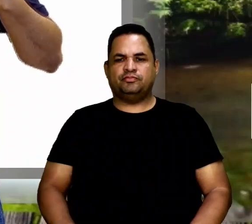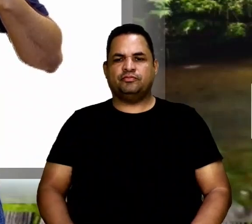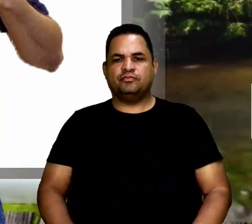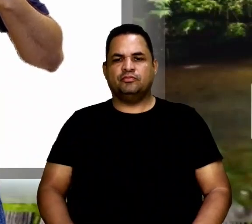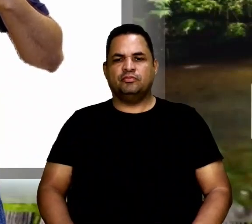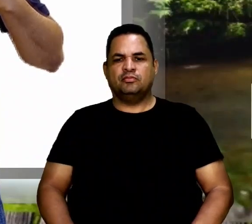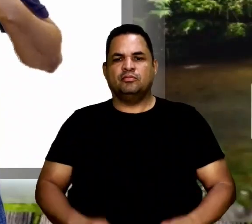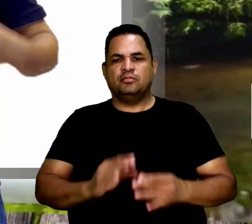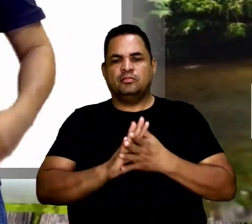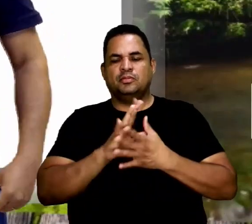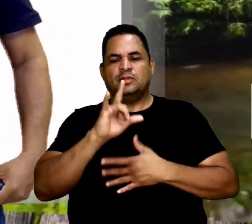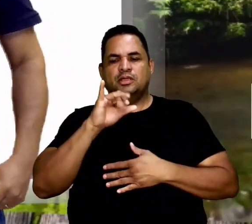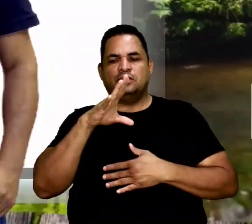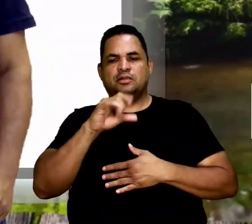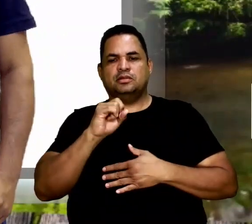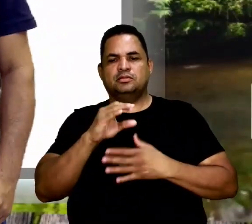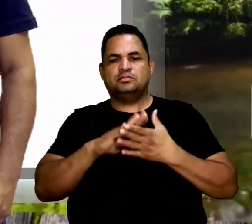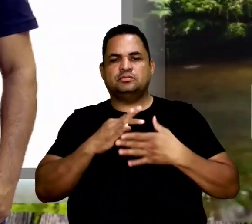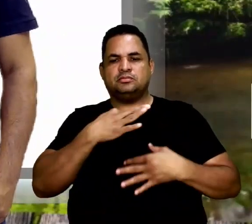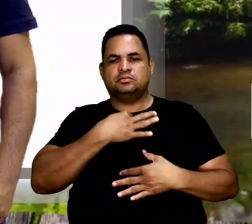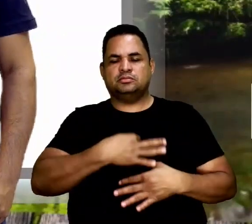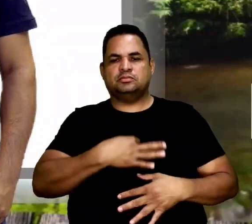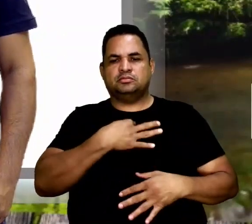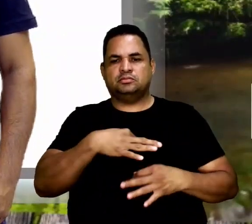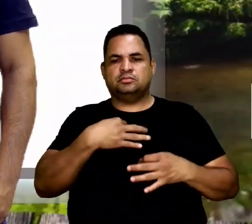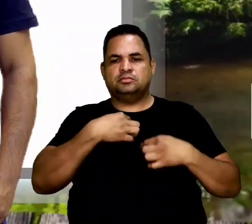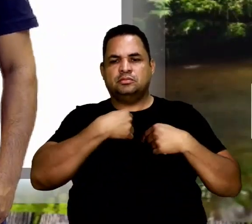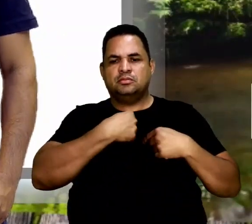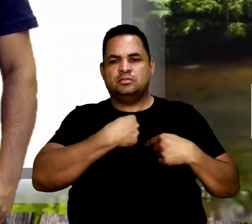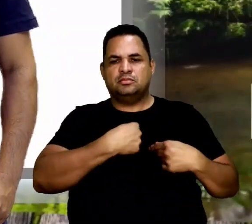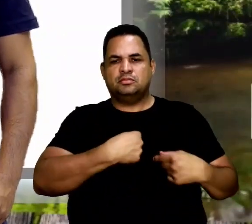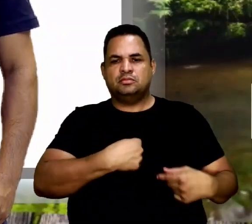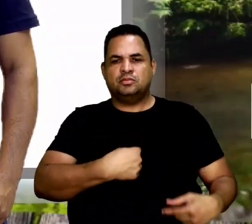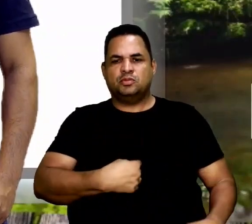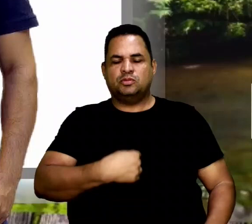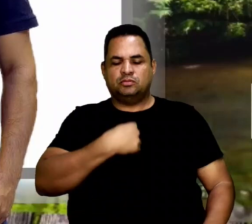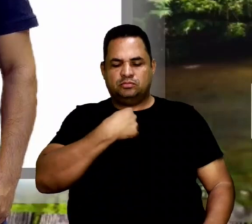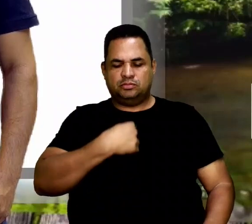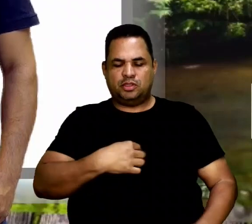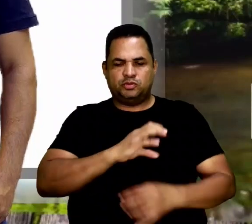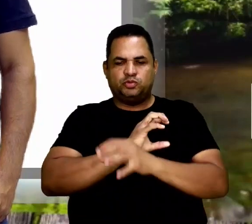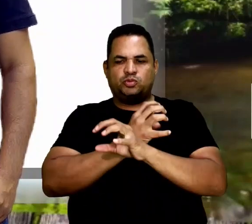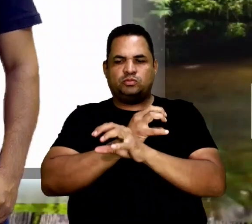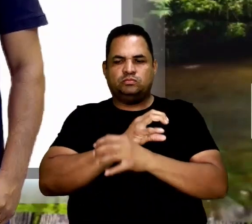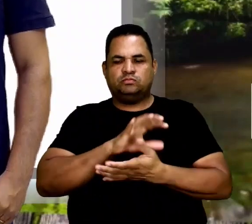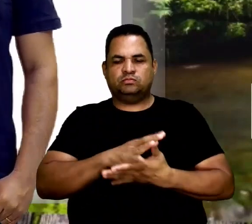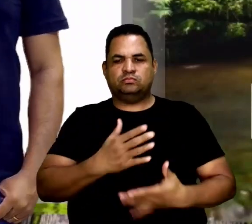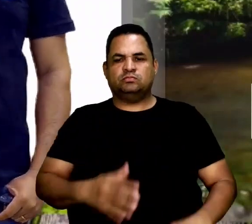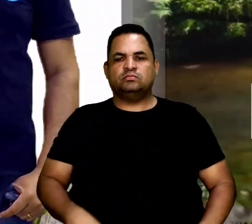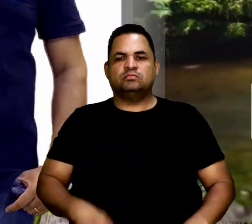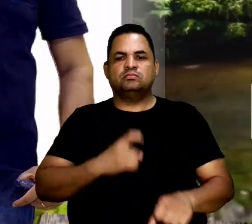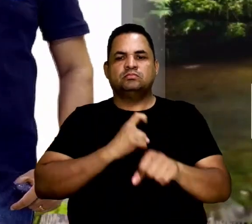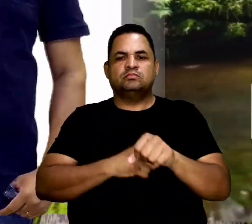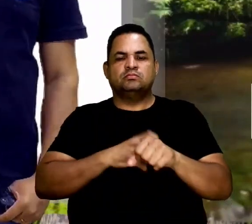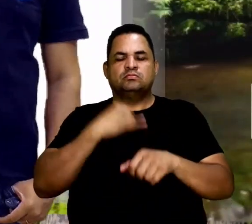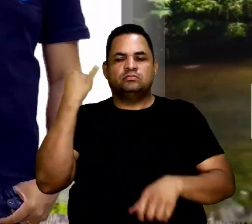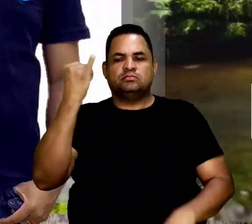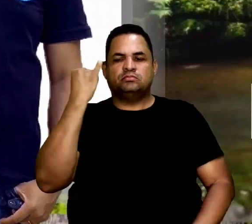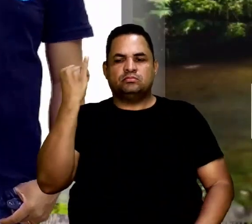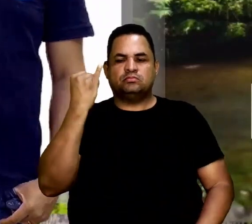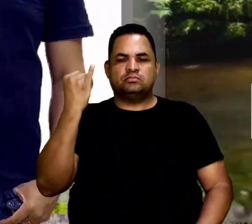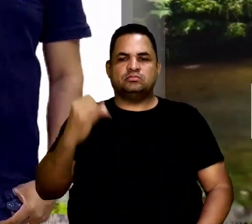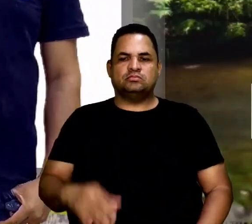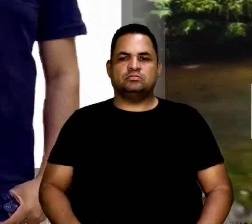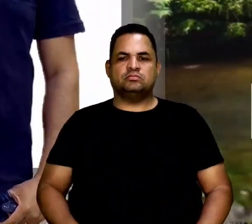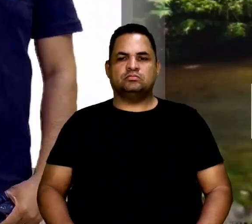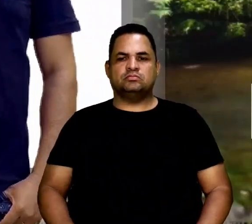tecido linfóide, né? Um órgão linfóide que fica aqui nesse osso. Tá bom? E ele é muito importante, assim,